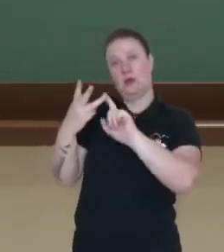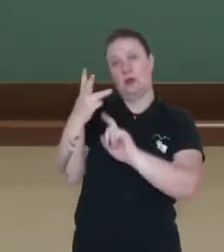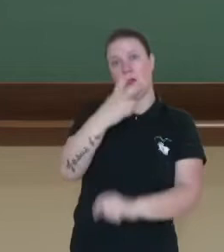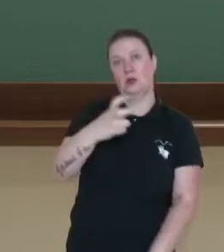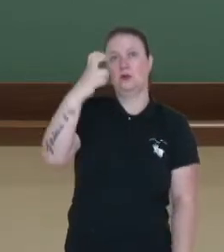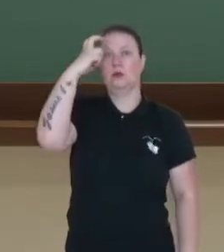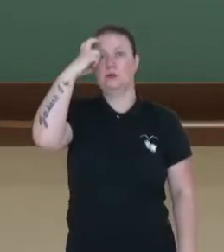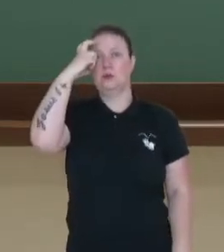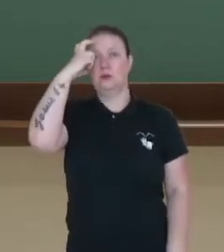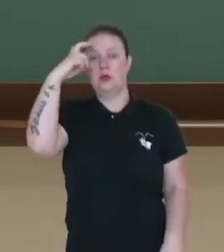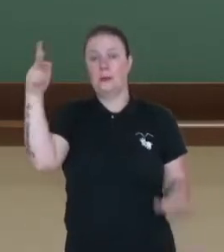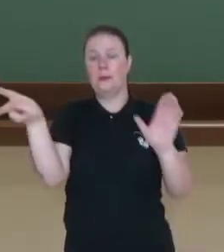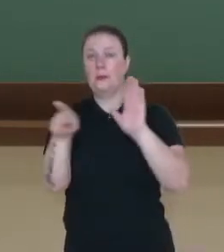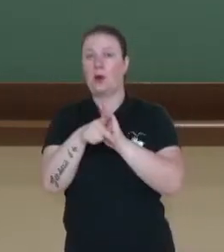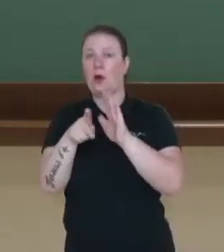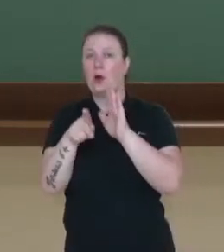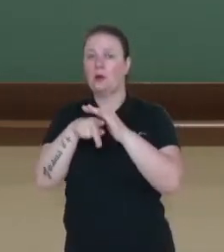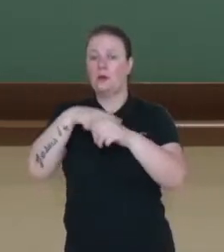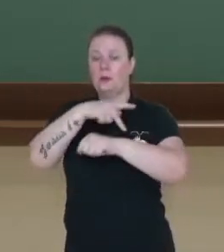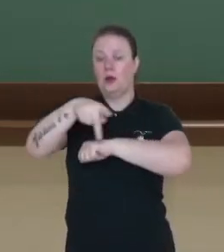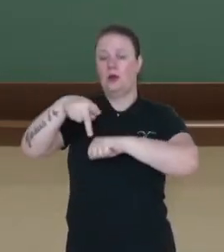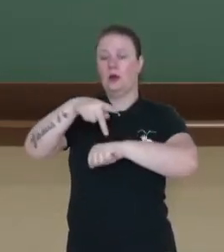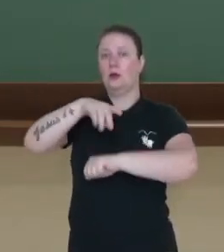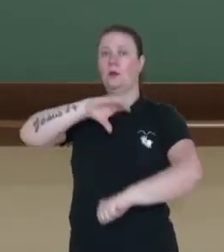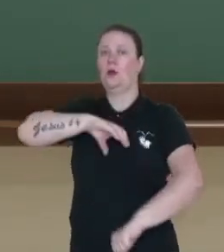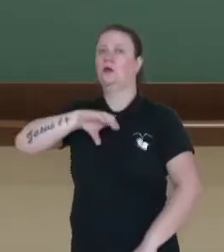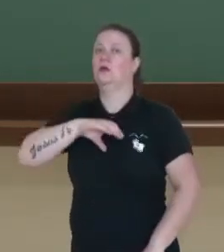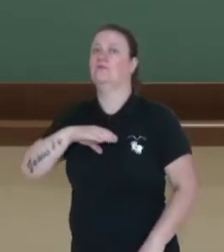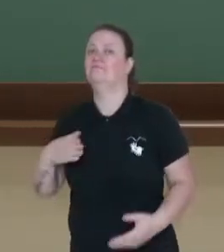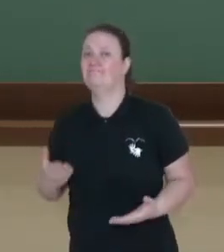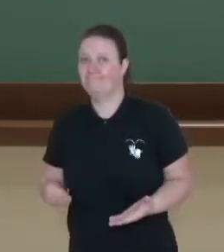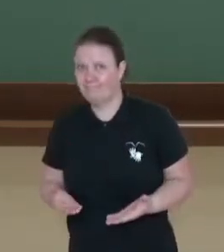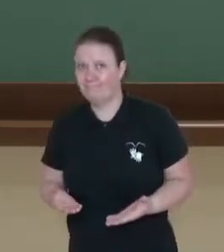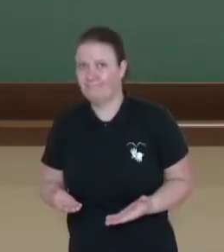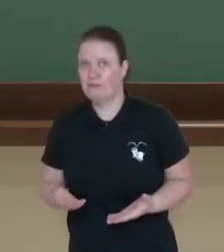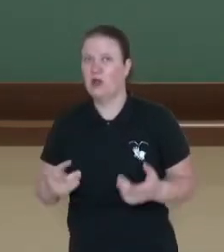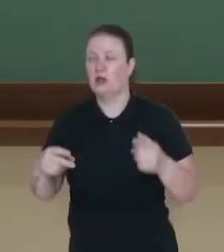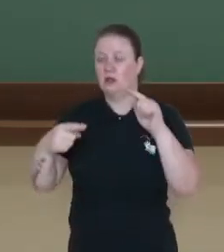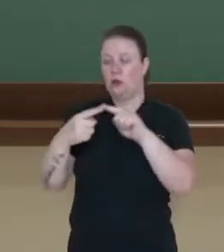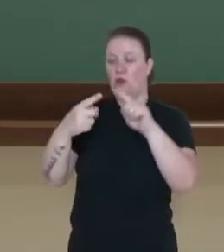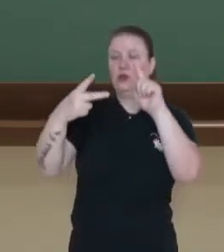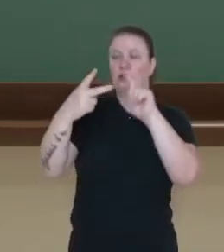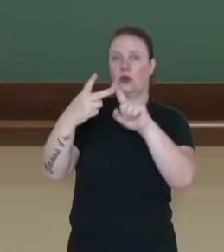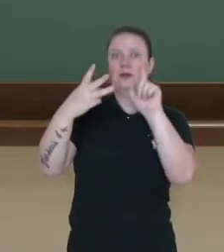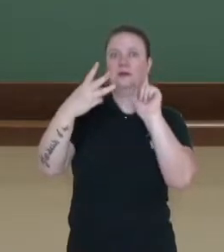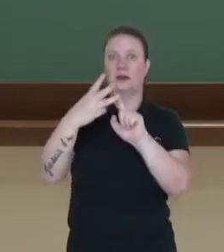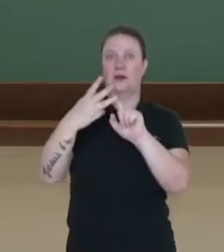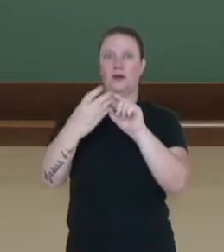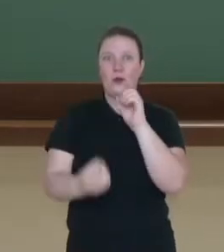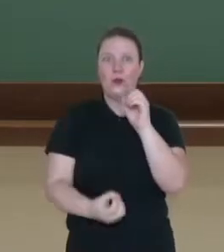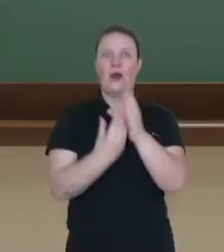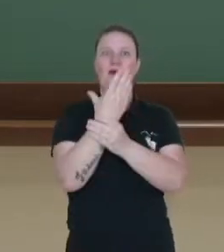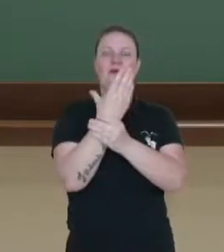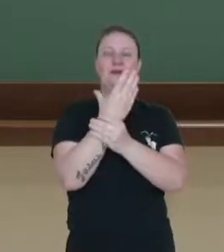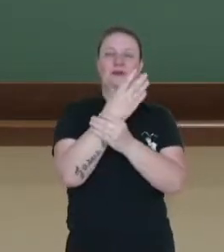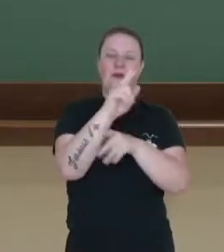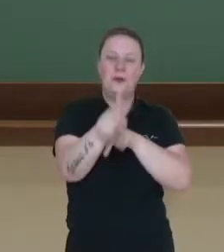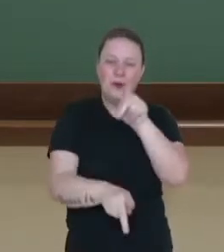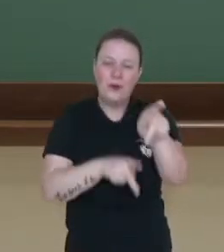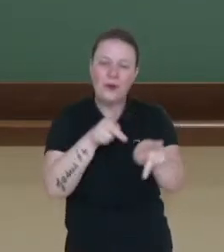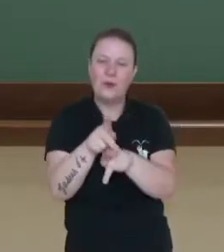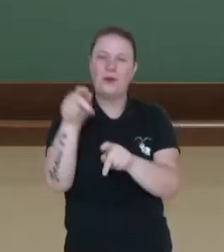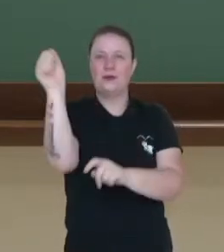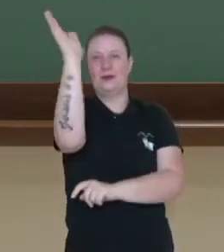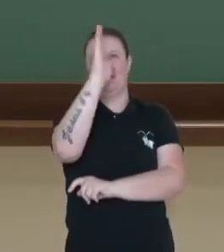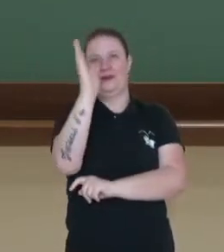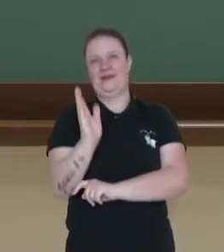colonização portuguesa. Da confluência dessas raças é que vai surgir aí o brasileiro, né? Então algumas teorias sociais